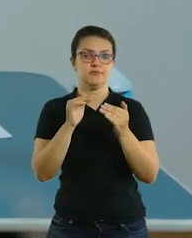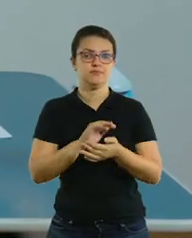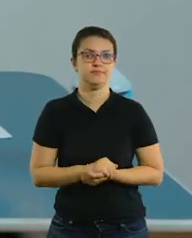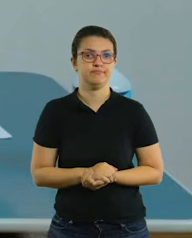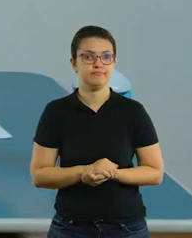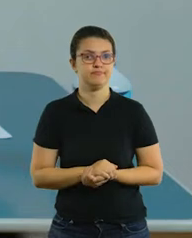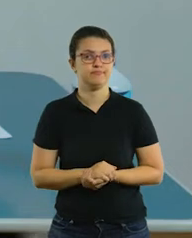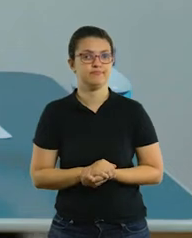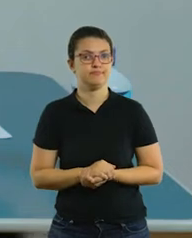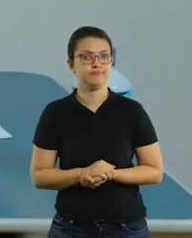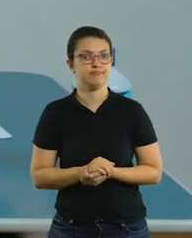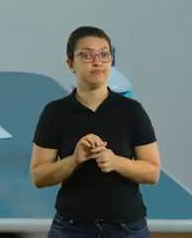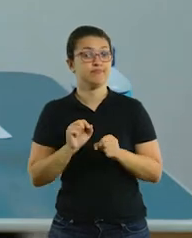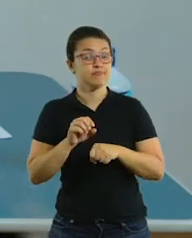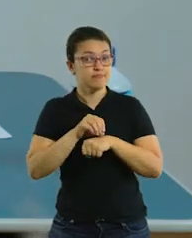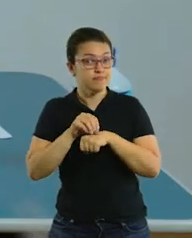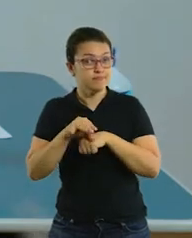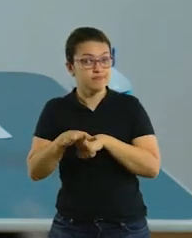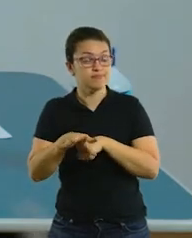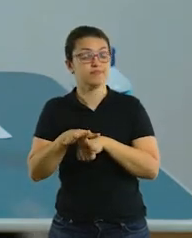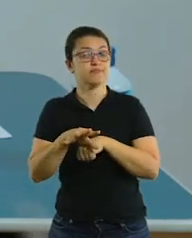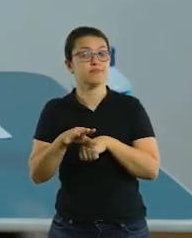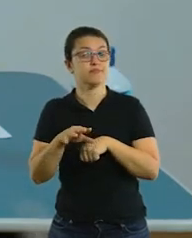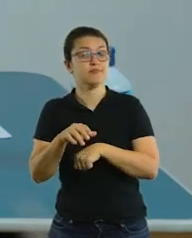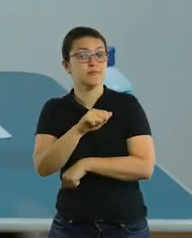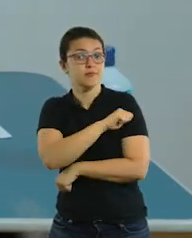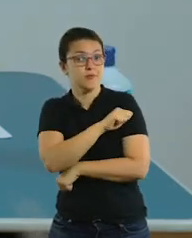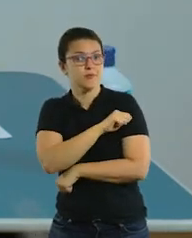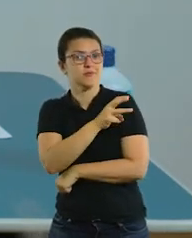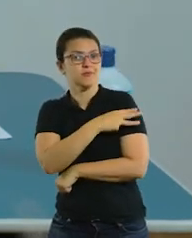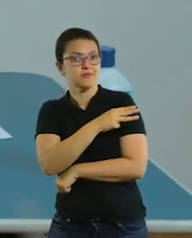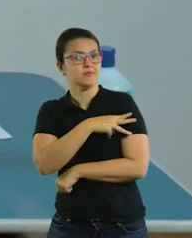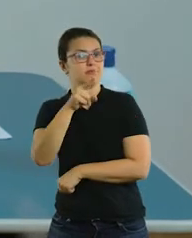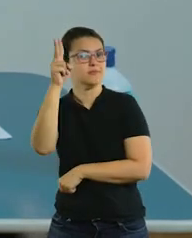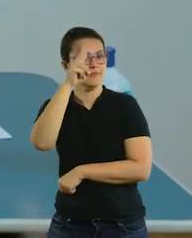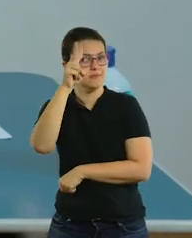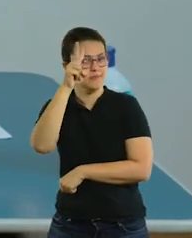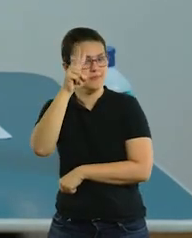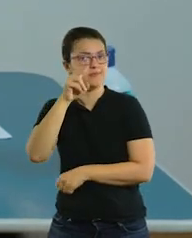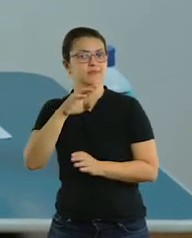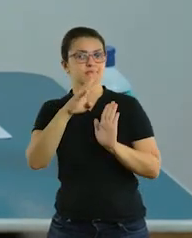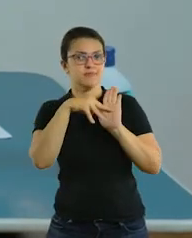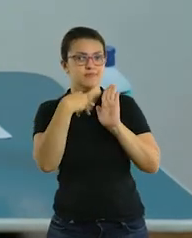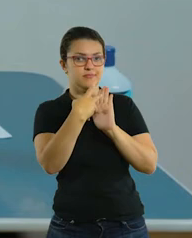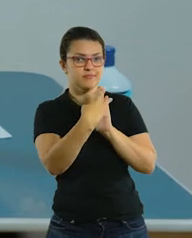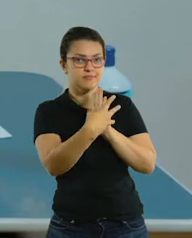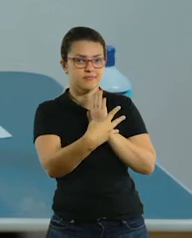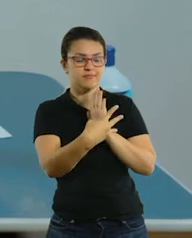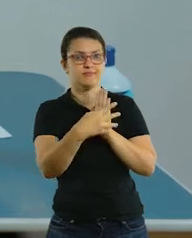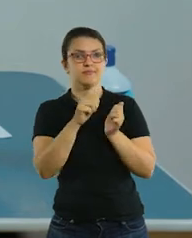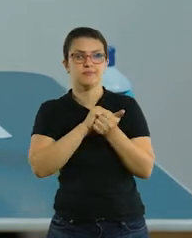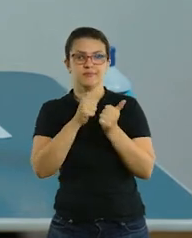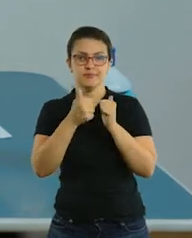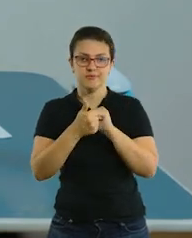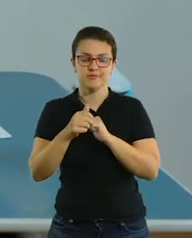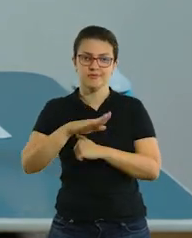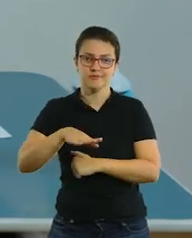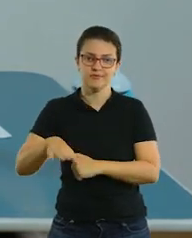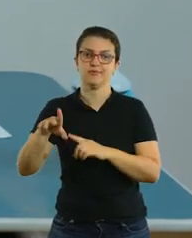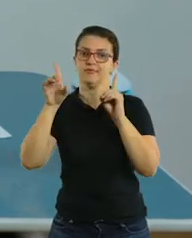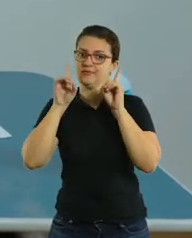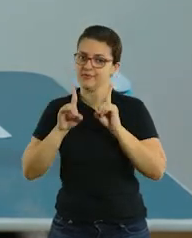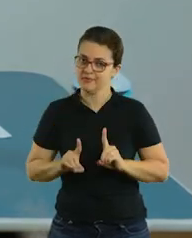Vou falar com vocês sobre as sugestões de atividades para os alunos do terceiro ano. Lembrando que o nosso quadro de rotina contém adaptações para as crianças